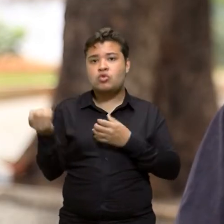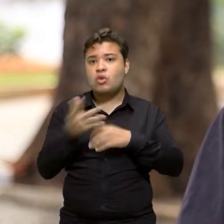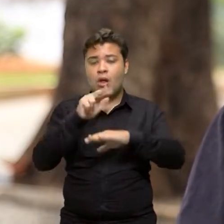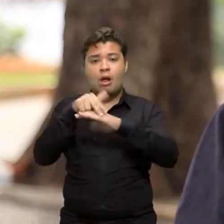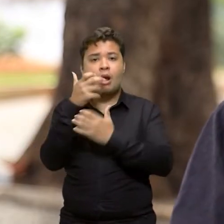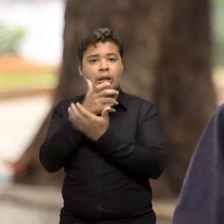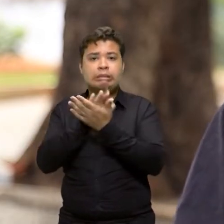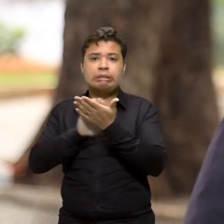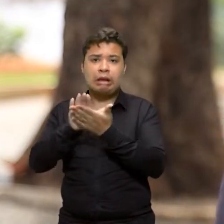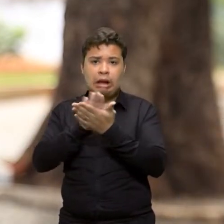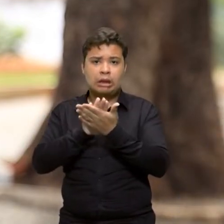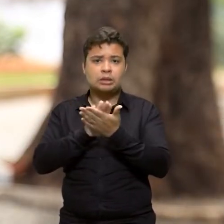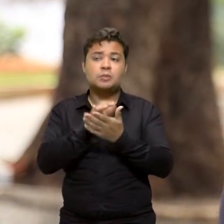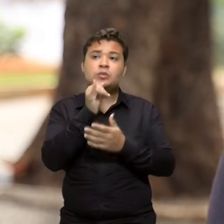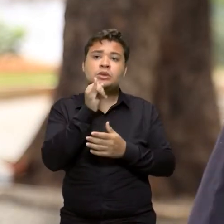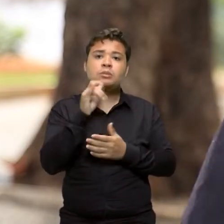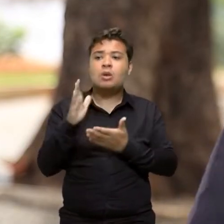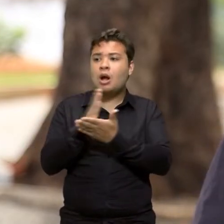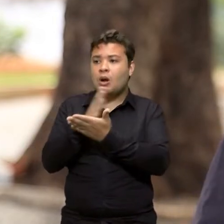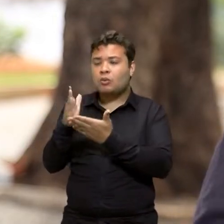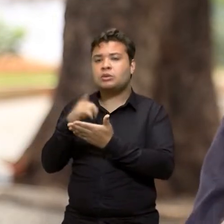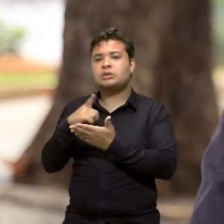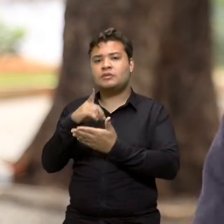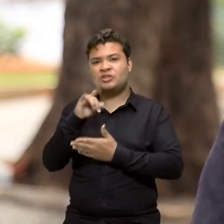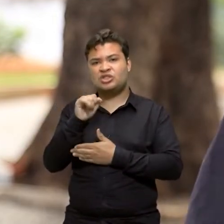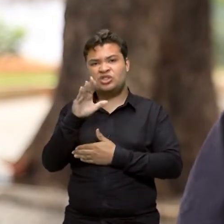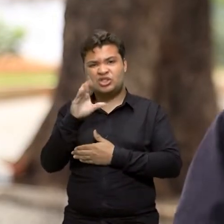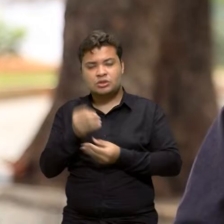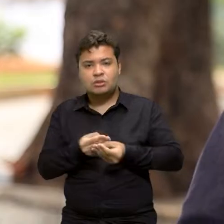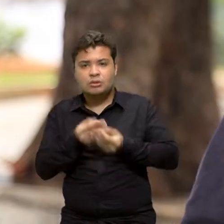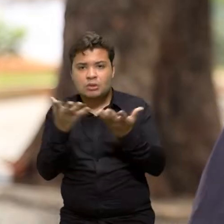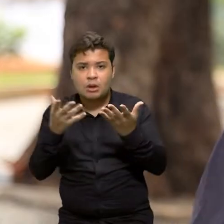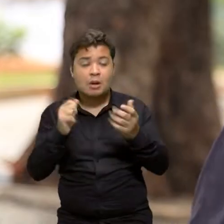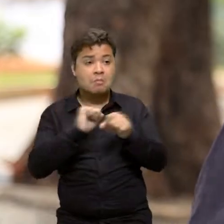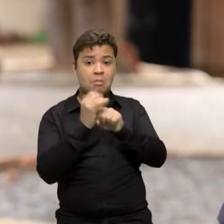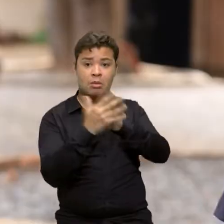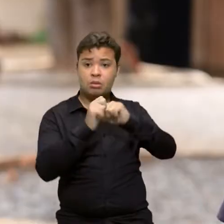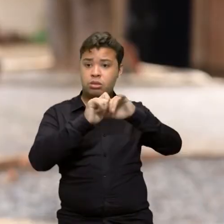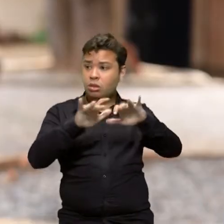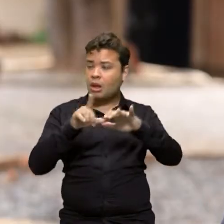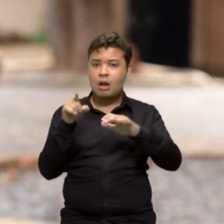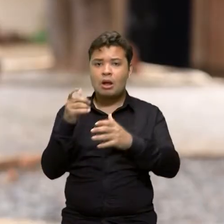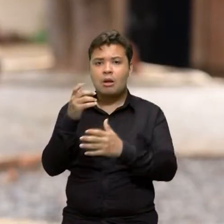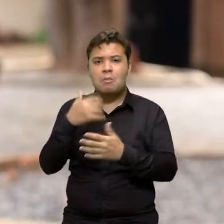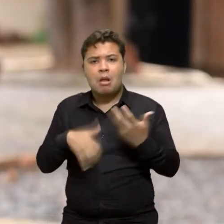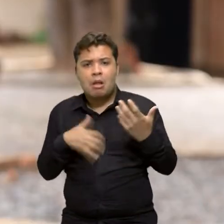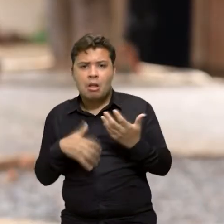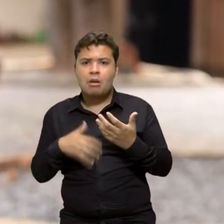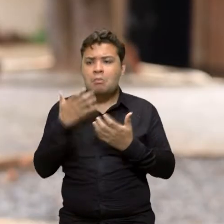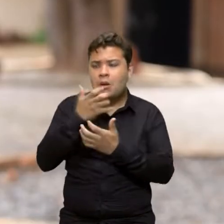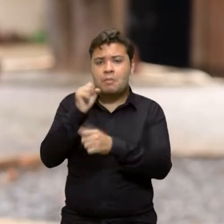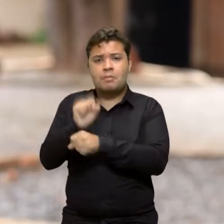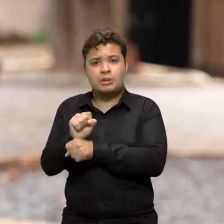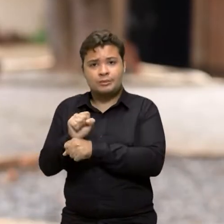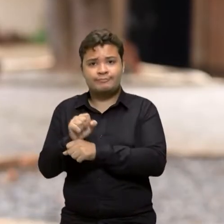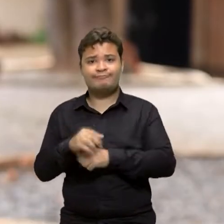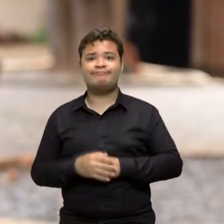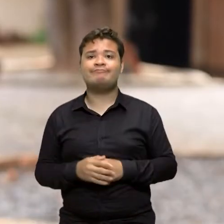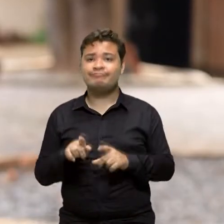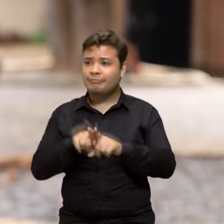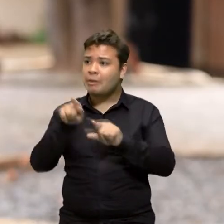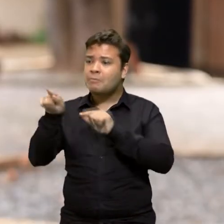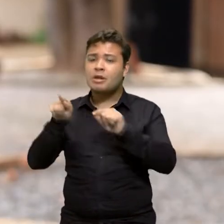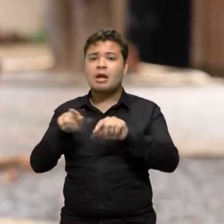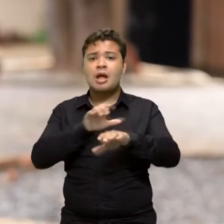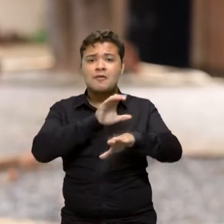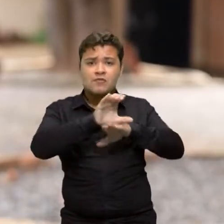artistas lançaram um disco, veio a pandemia e pararam de tocar. Então toda essa cadeia estava sendo quebrada, né? Vários investimentos de